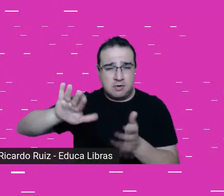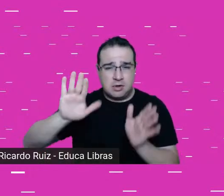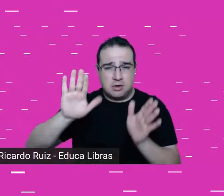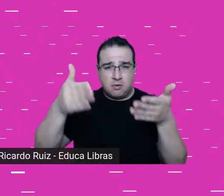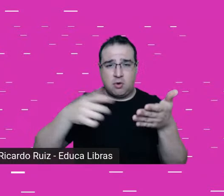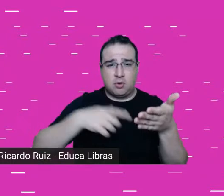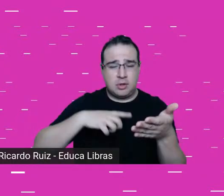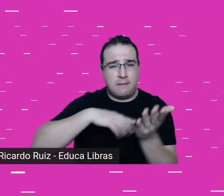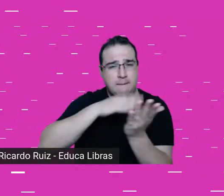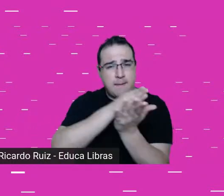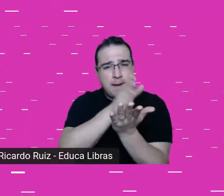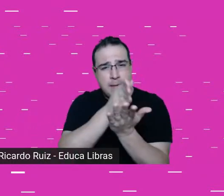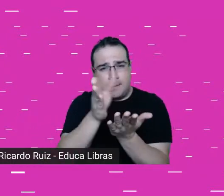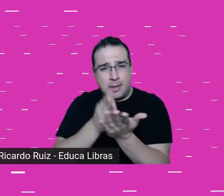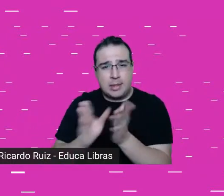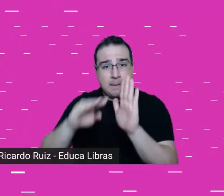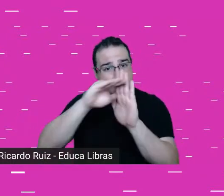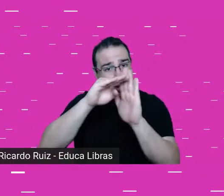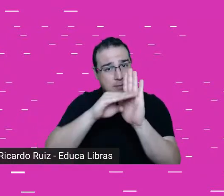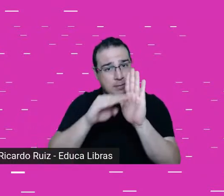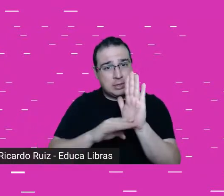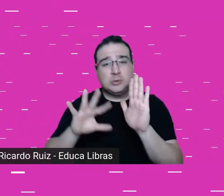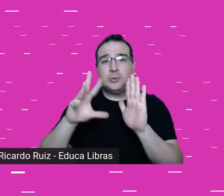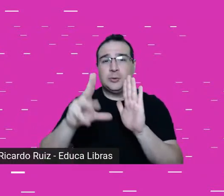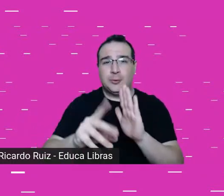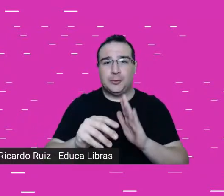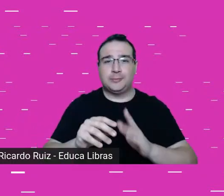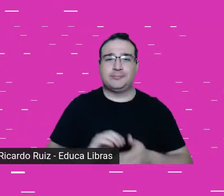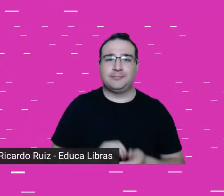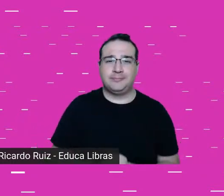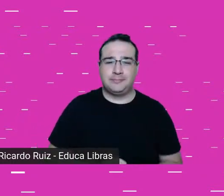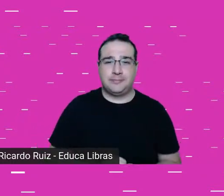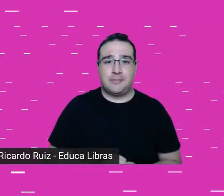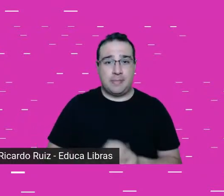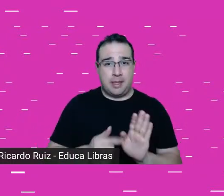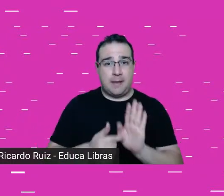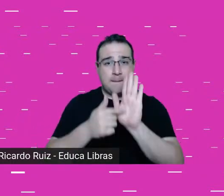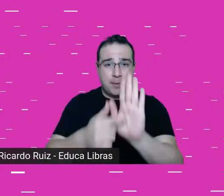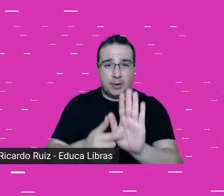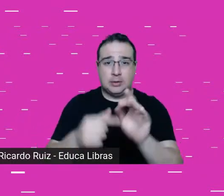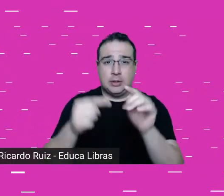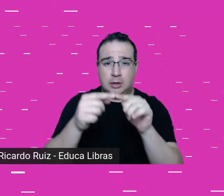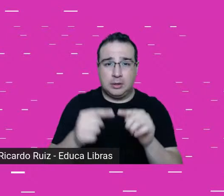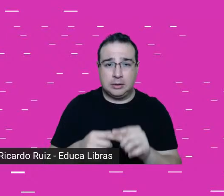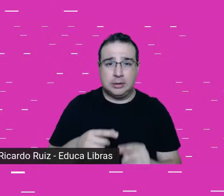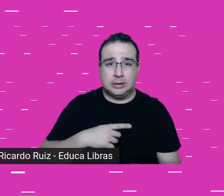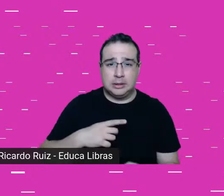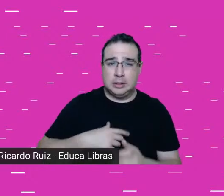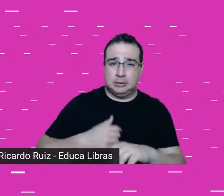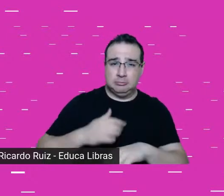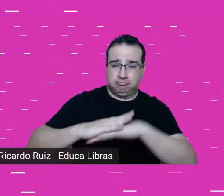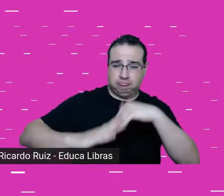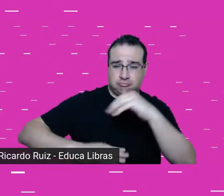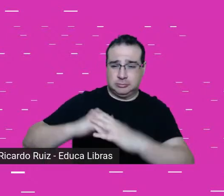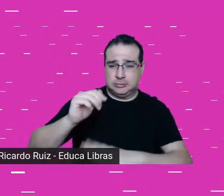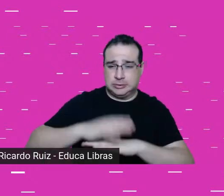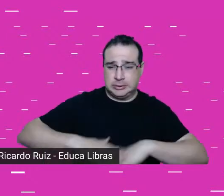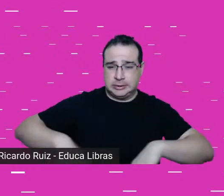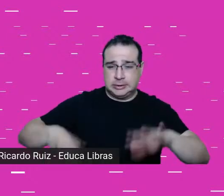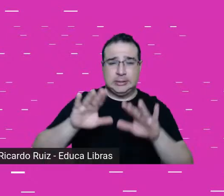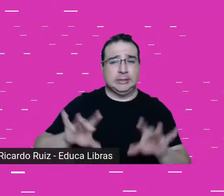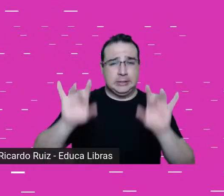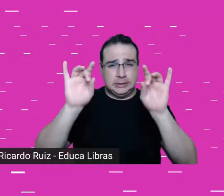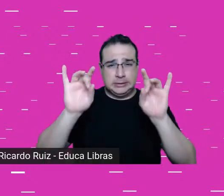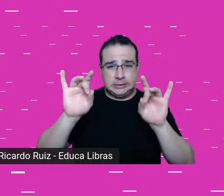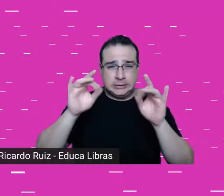ao longo de nossas programações e que trazemos profissionais de teatro,